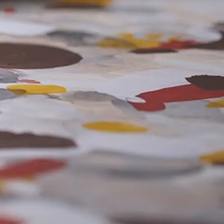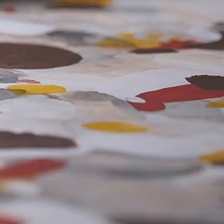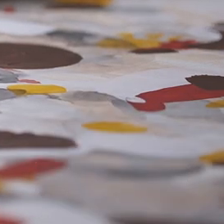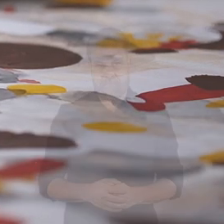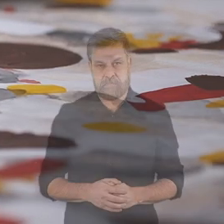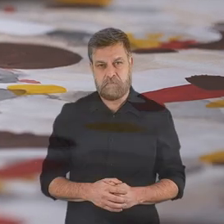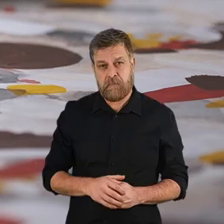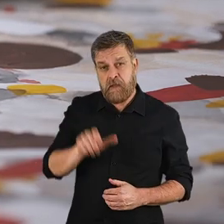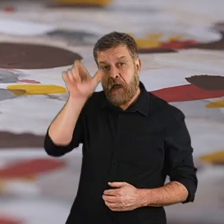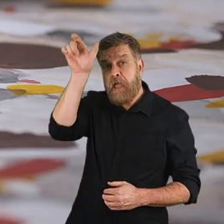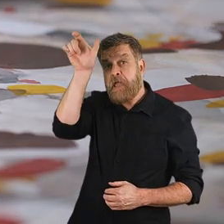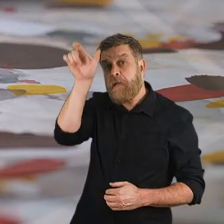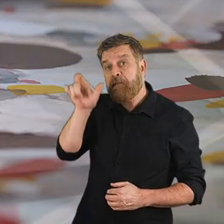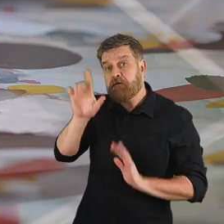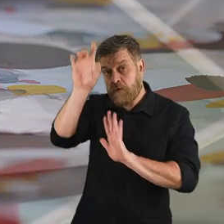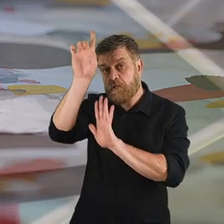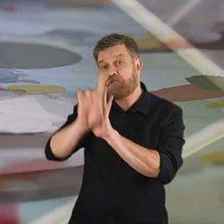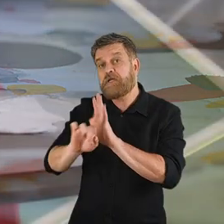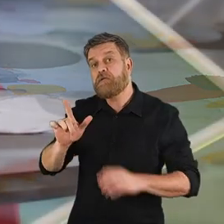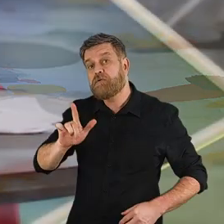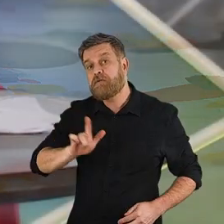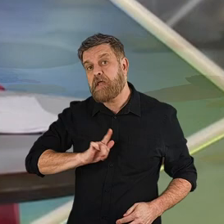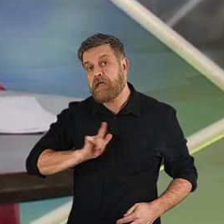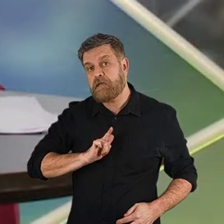E os sujeitos que têm acesso a direitos?